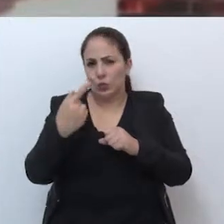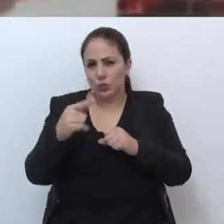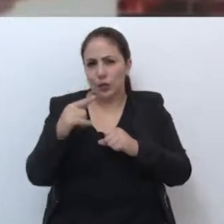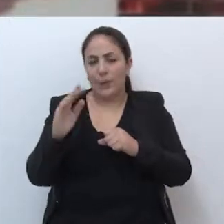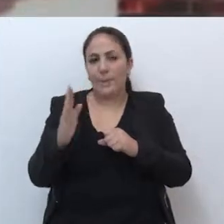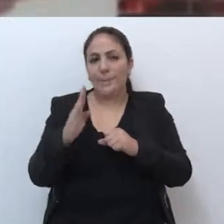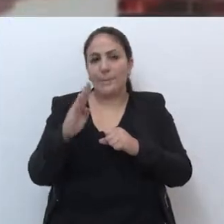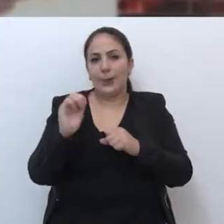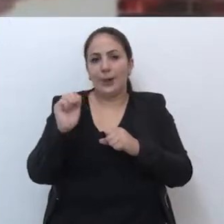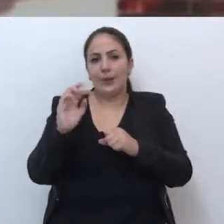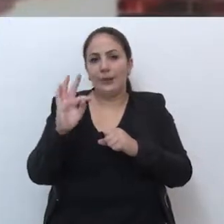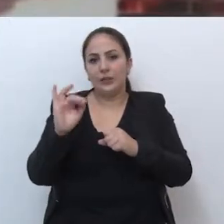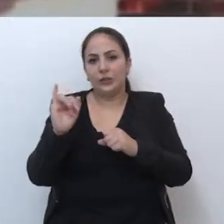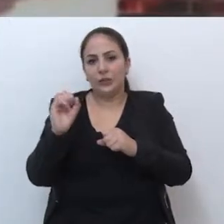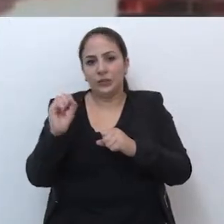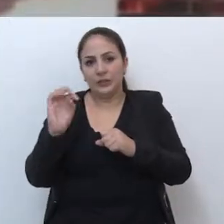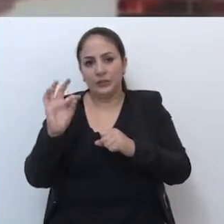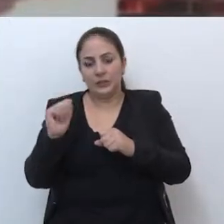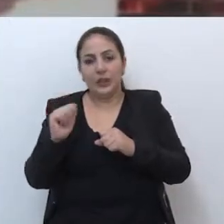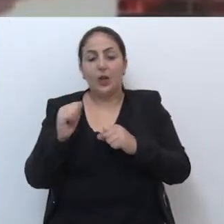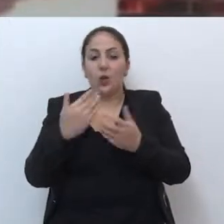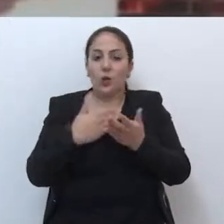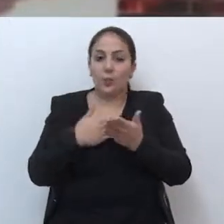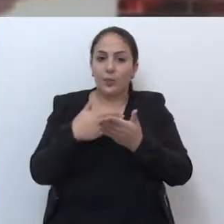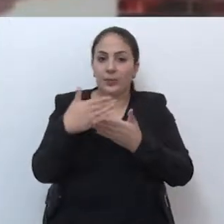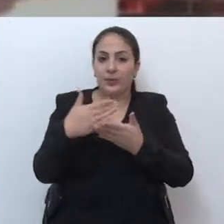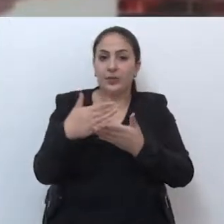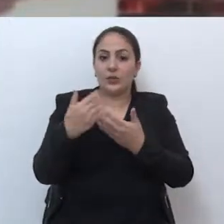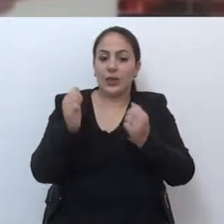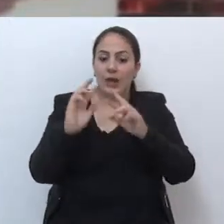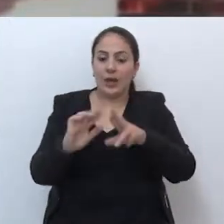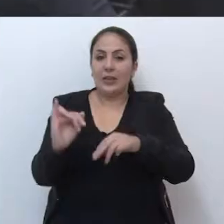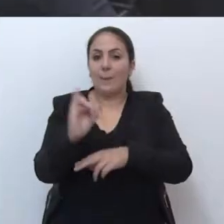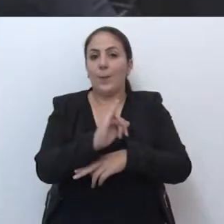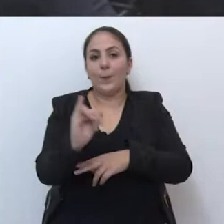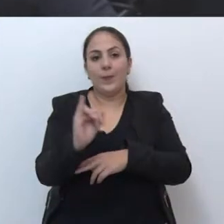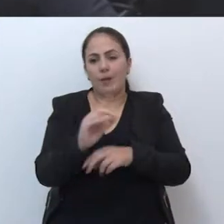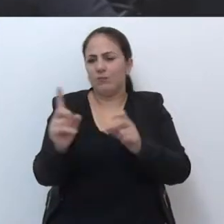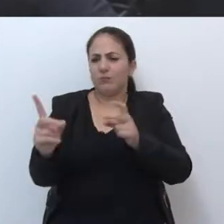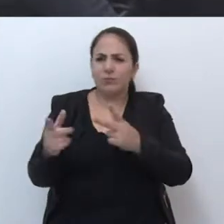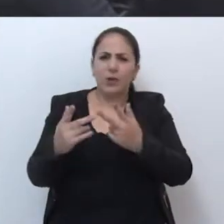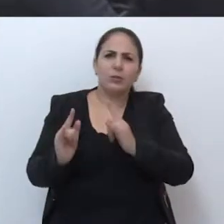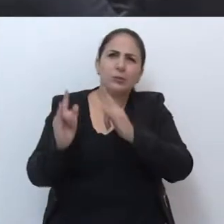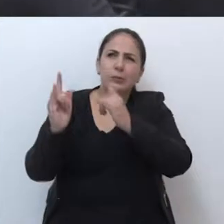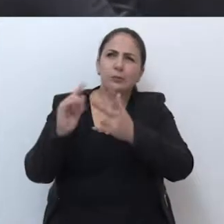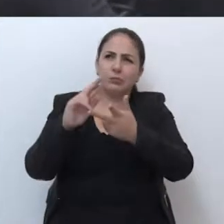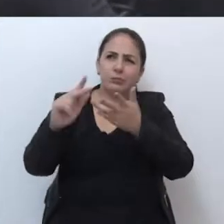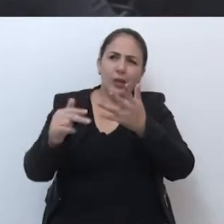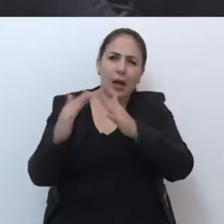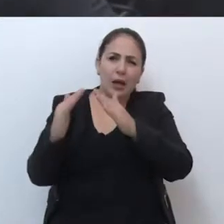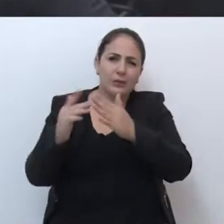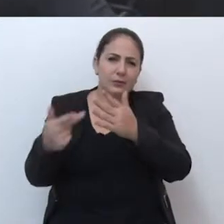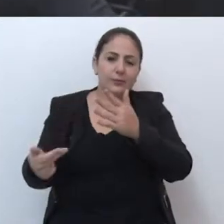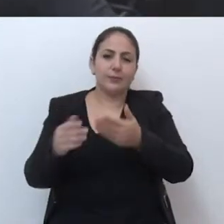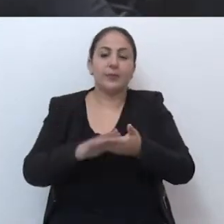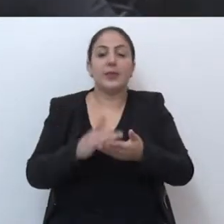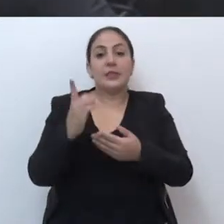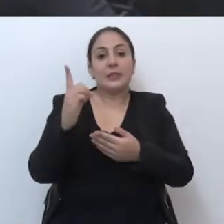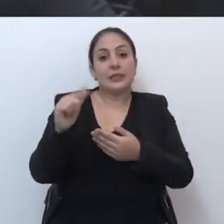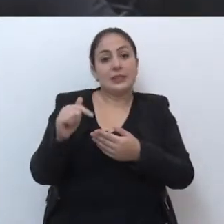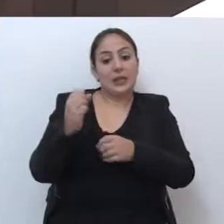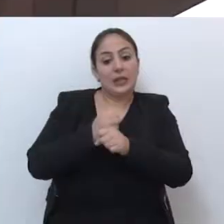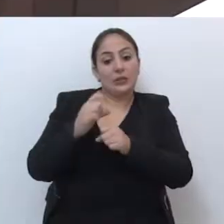Batista Ariotti inicia sua história com o ramo imobiliário. Com visão empreendedora, 17